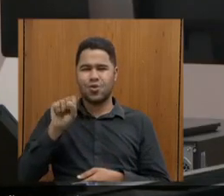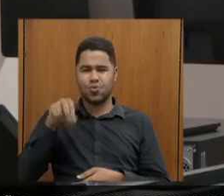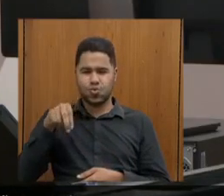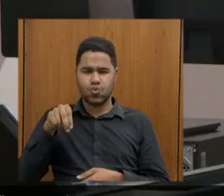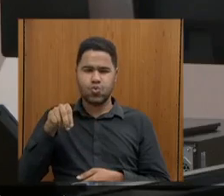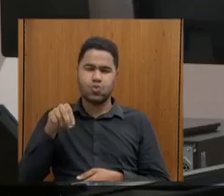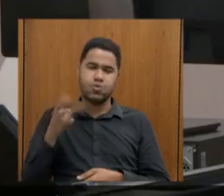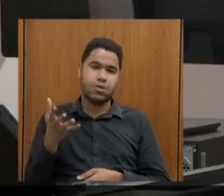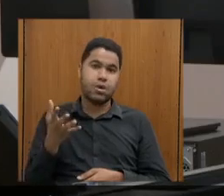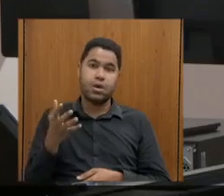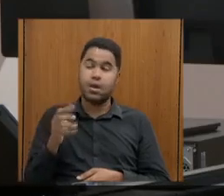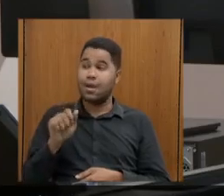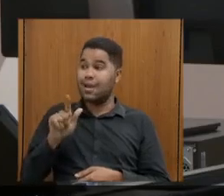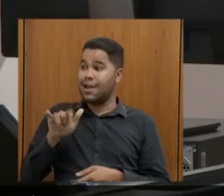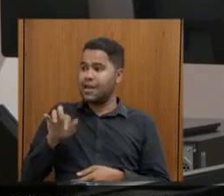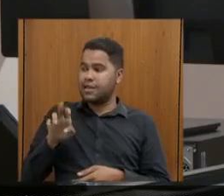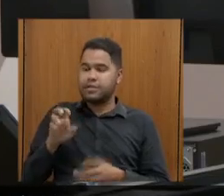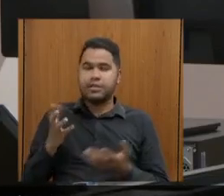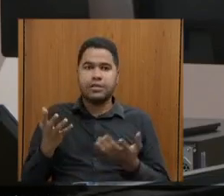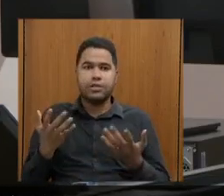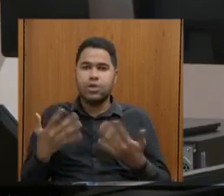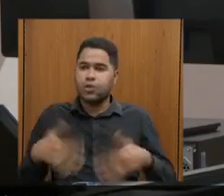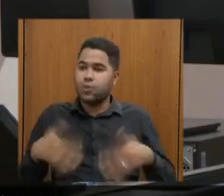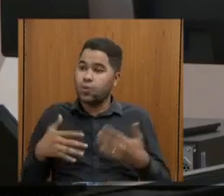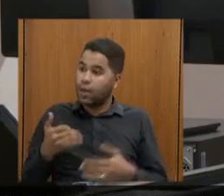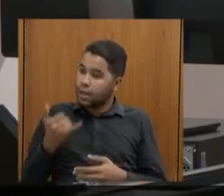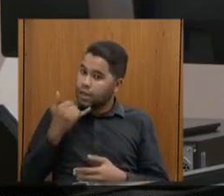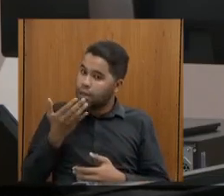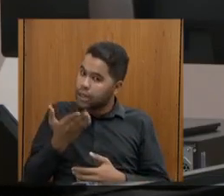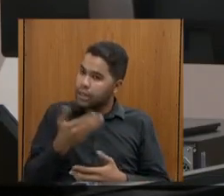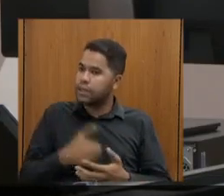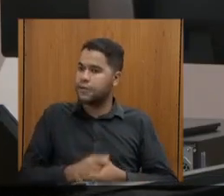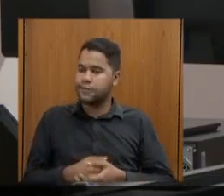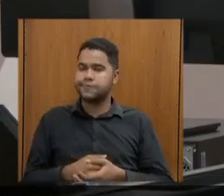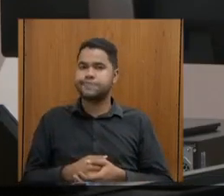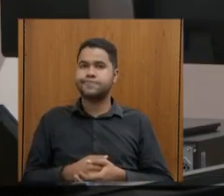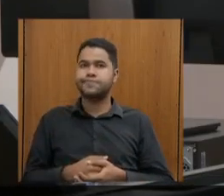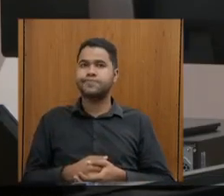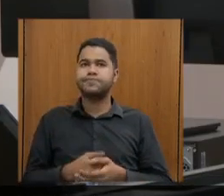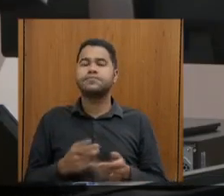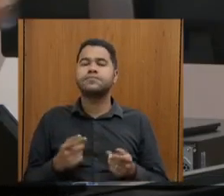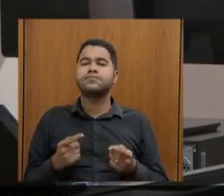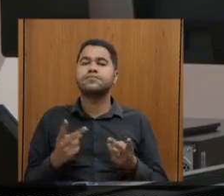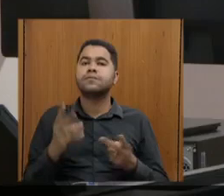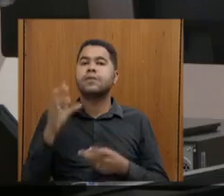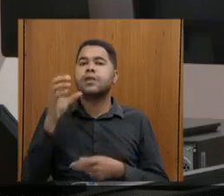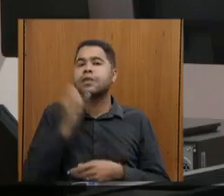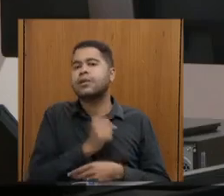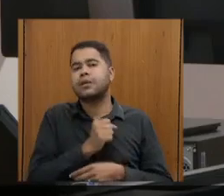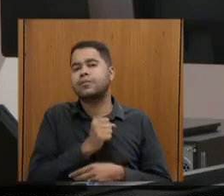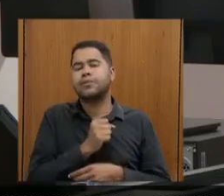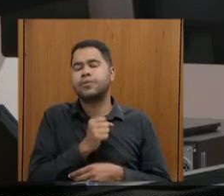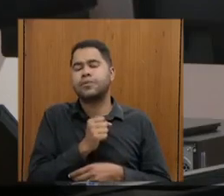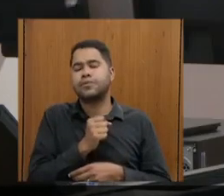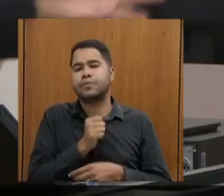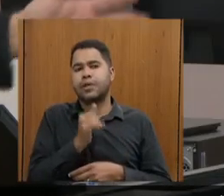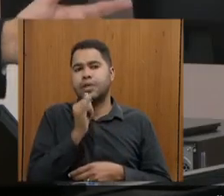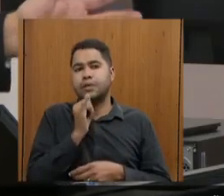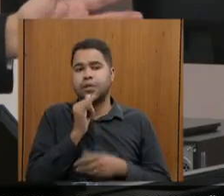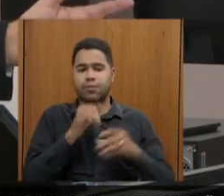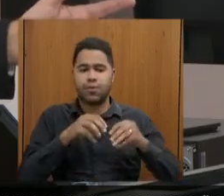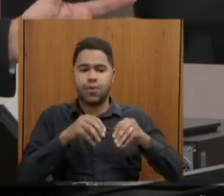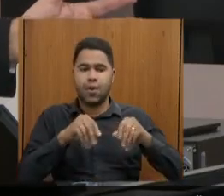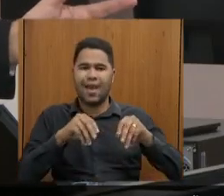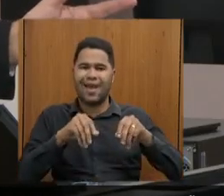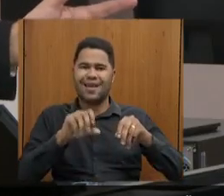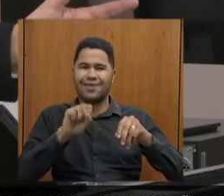polícia não tava tão apertado que eu pedi gente liga para o homem desse o homem vendeu rapidamente a soja